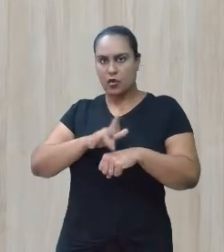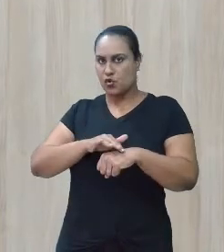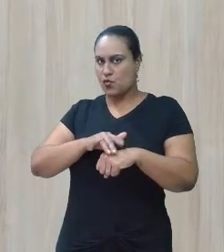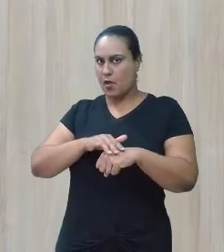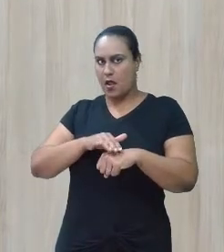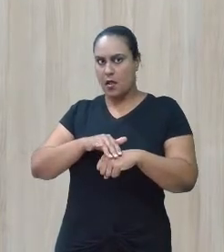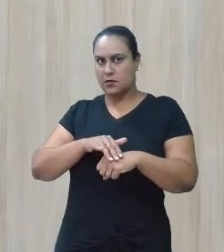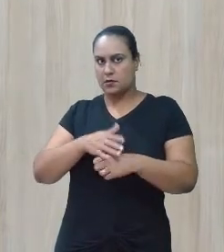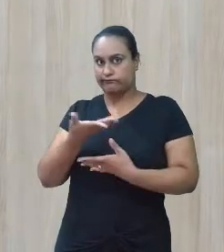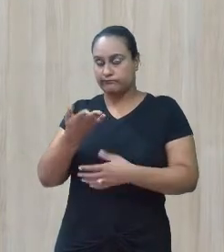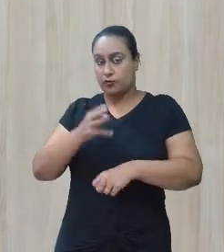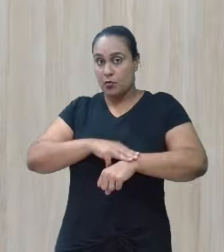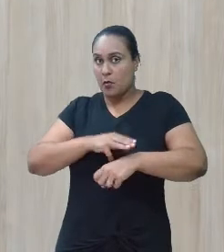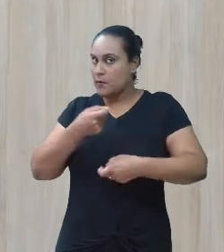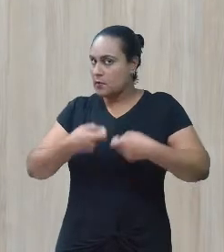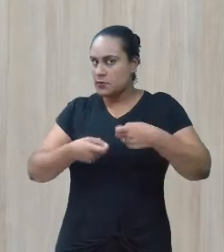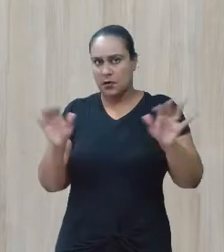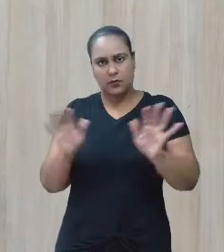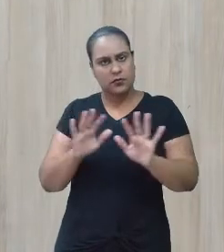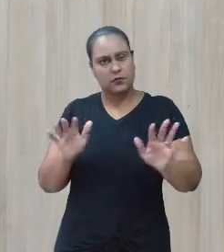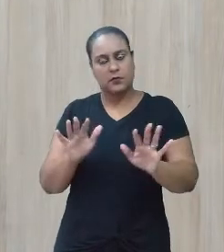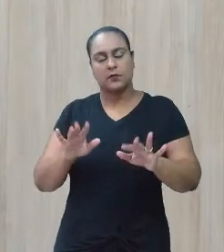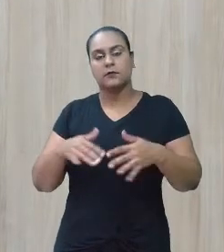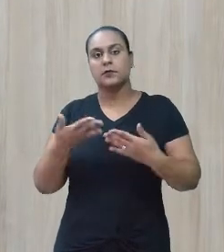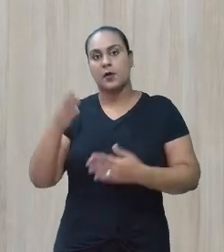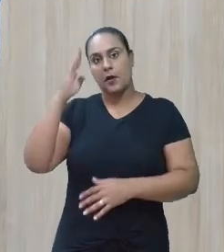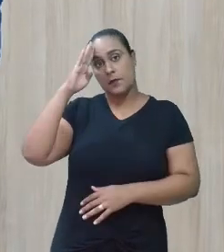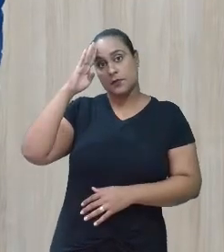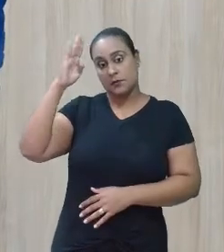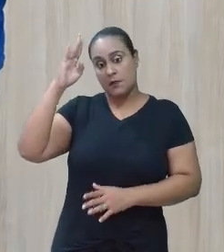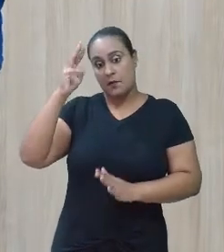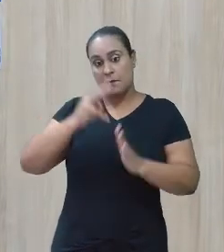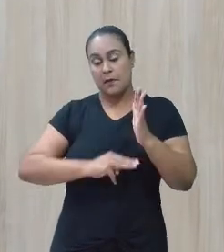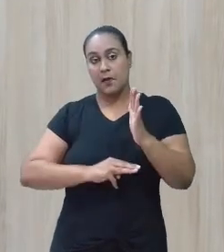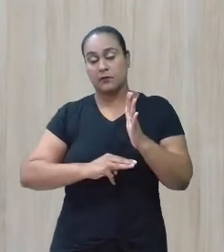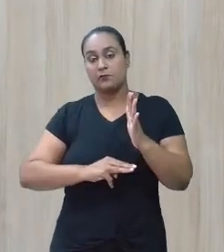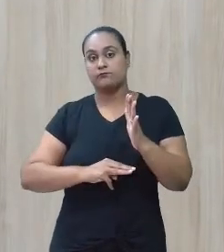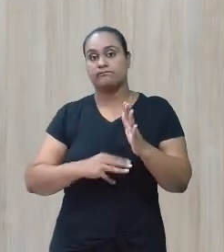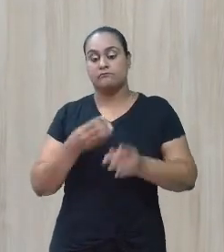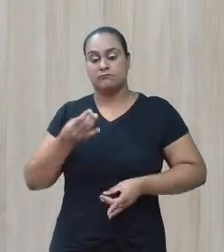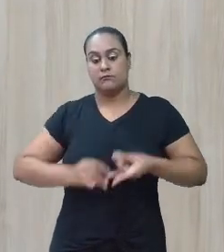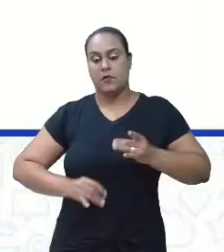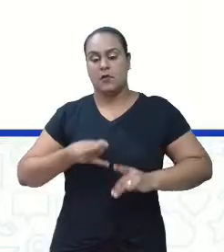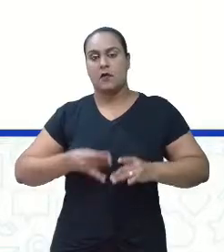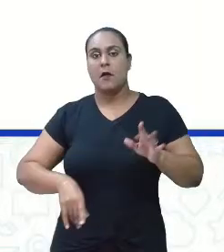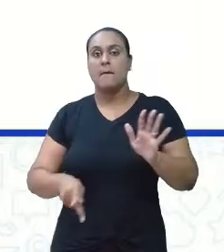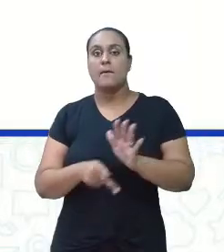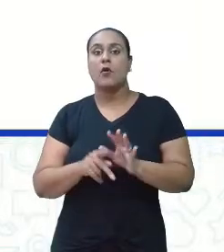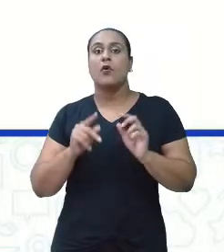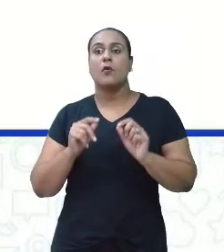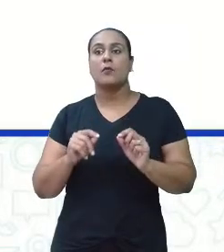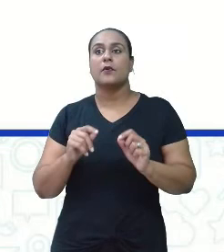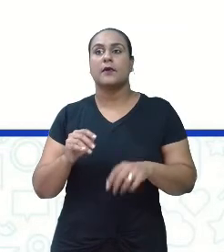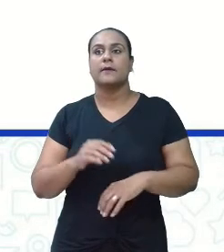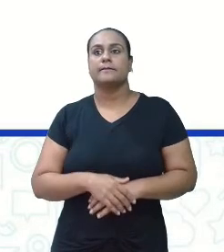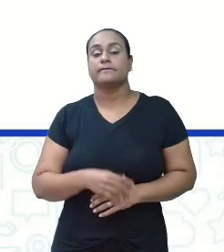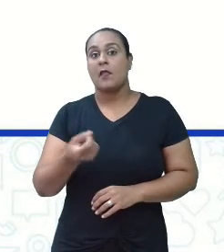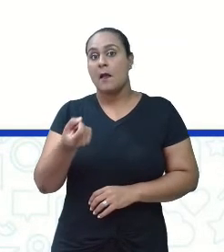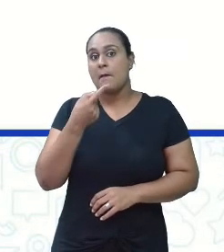sexualmente transmissíveis. Dentre os principais métodos hormonais, nós podemos citar esses aqui: as